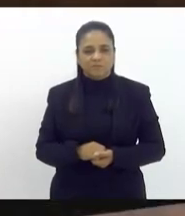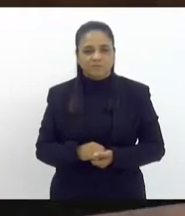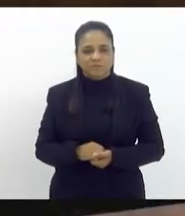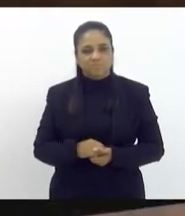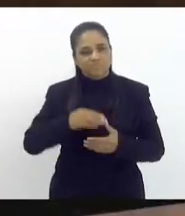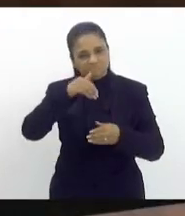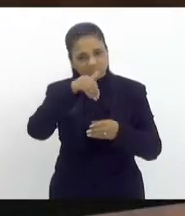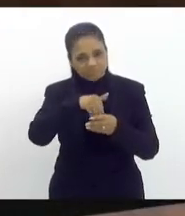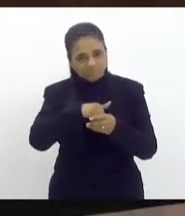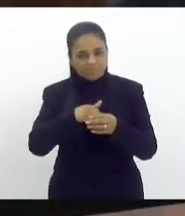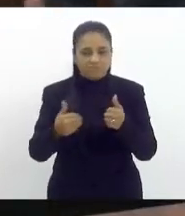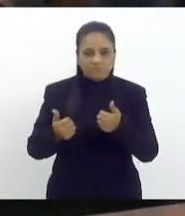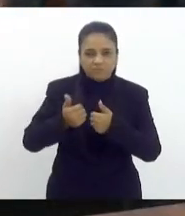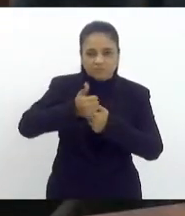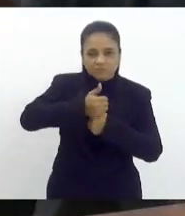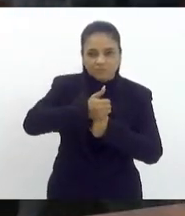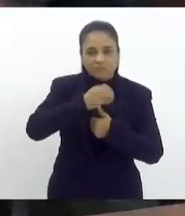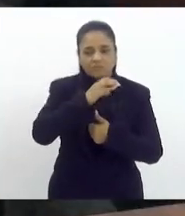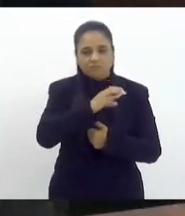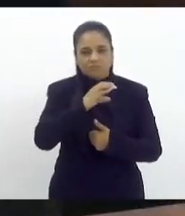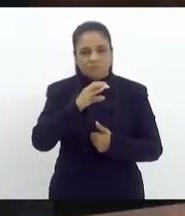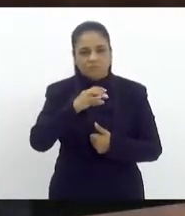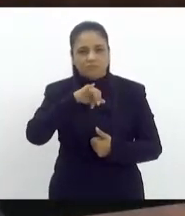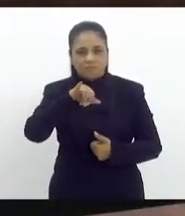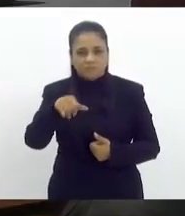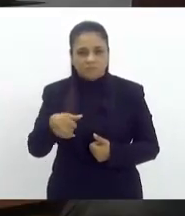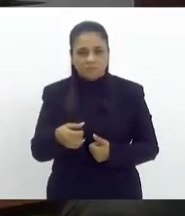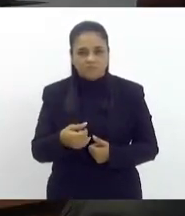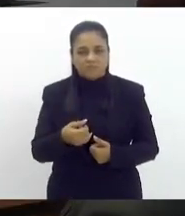favorável ao substitutivo da ccj